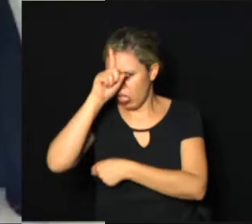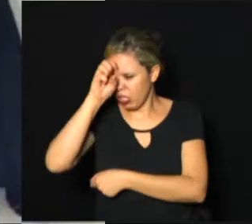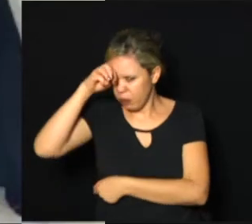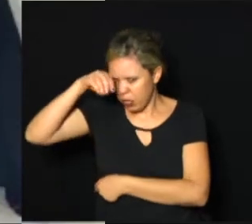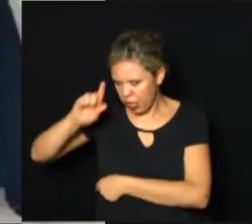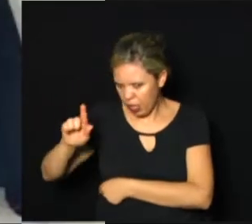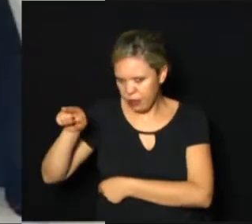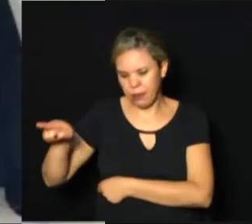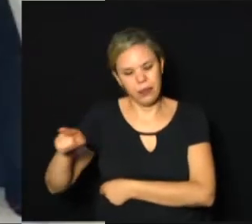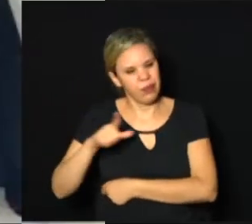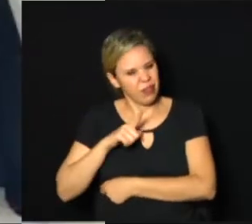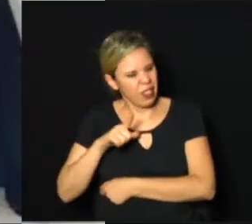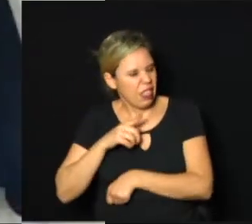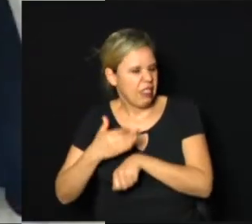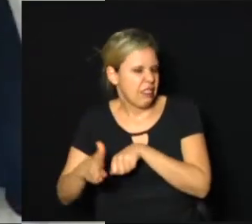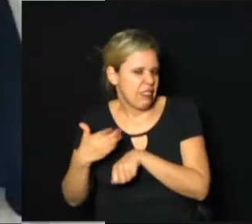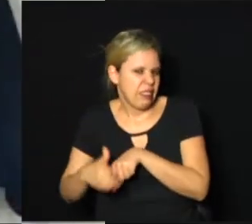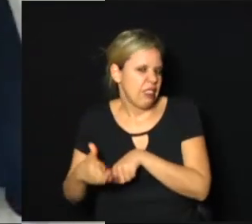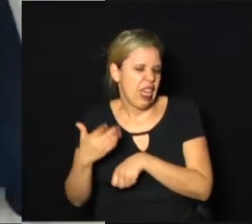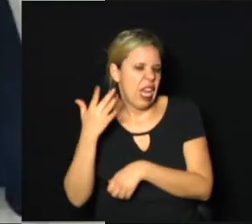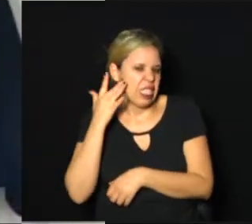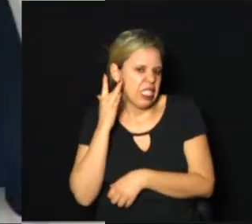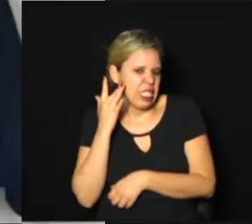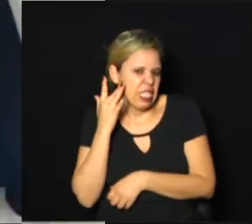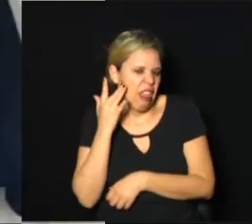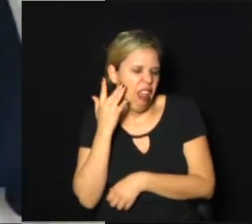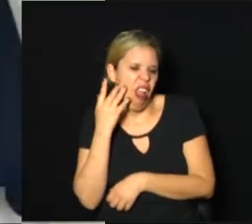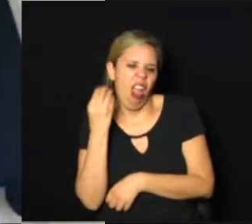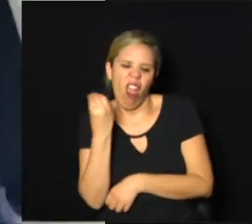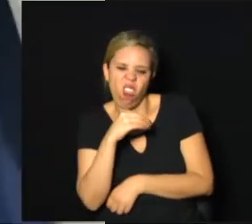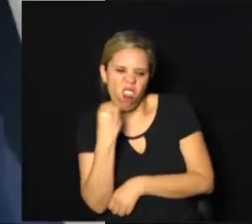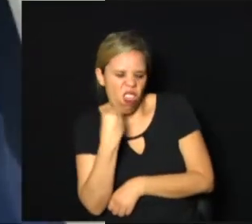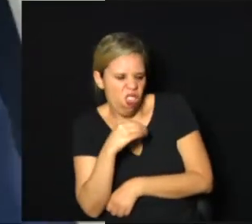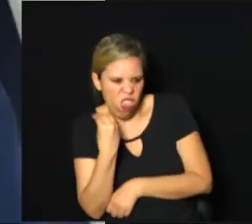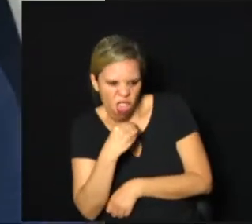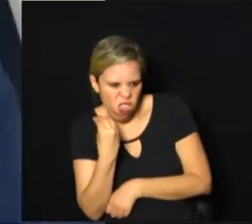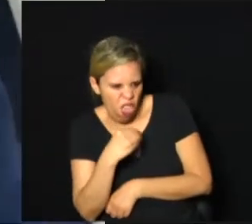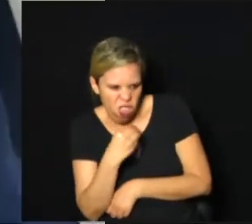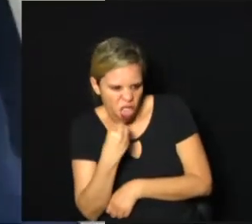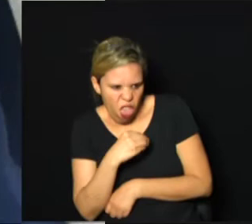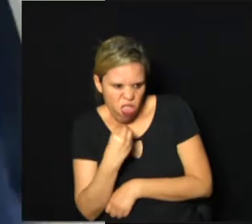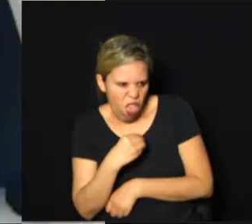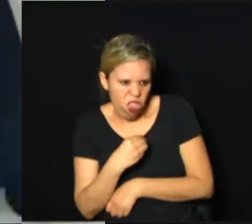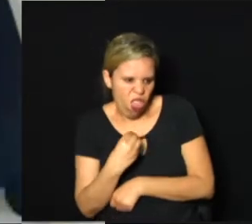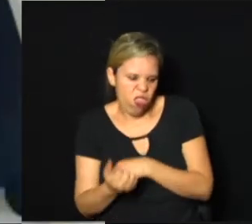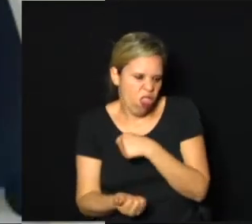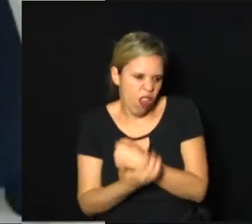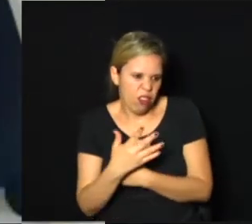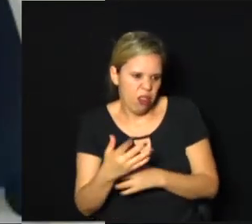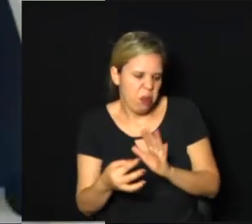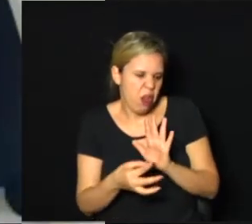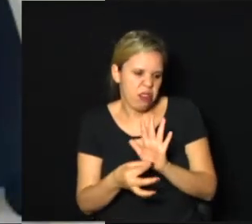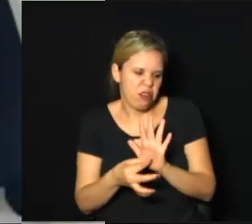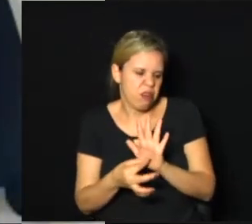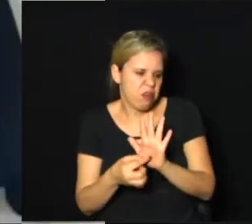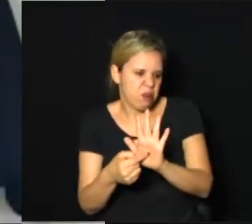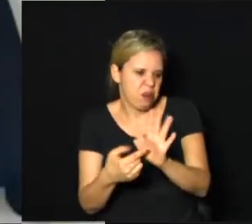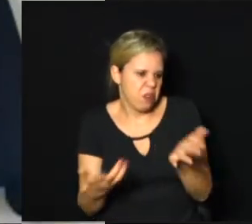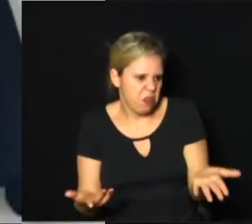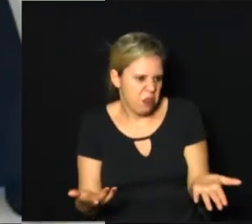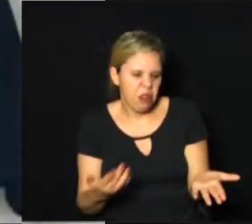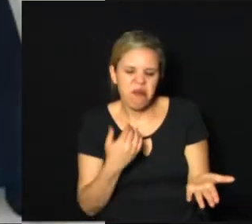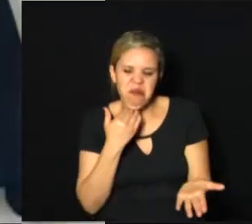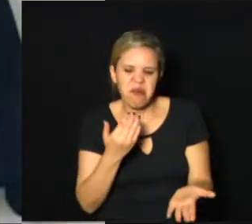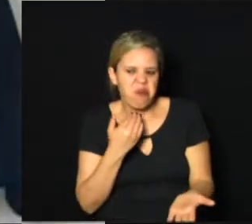Gatti, ele tem essa prática de ficar enganando as pessoas, entendeu? De ficar apresentando opiniões pela metade, coisas